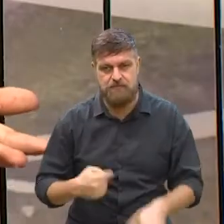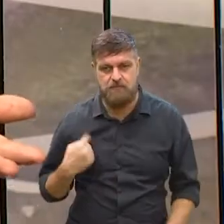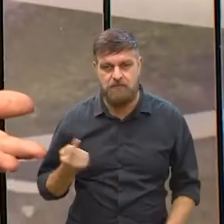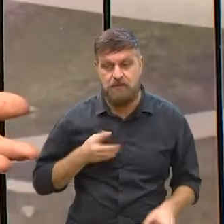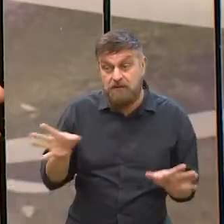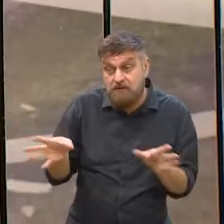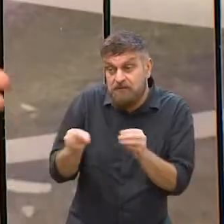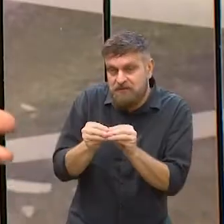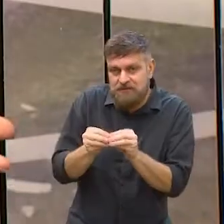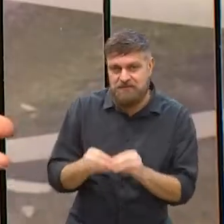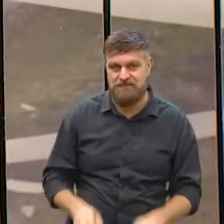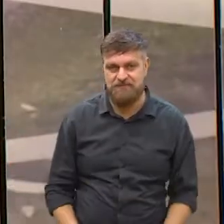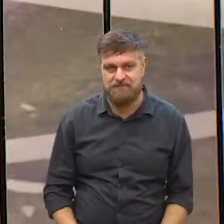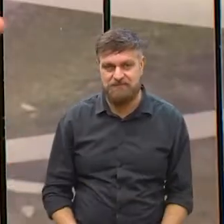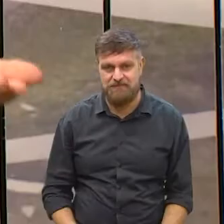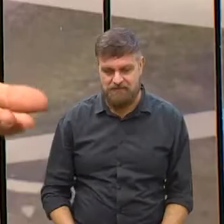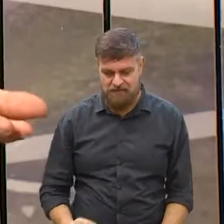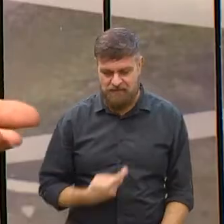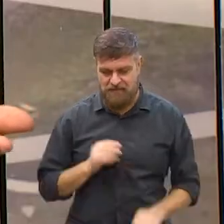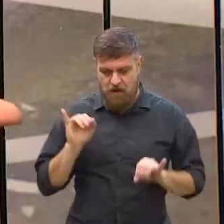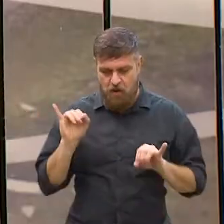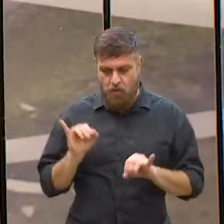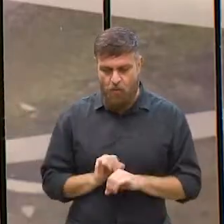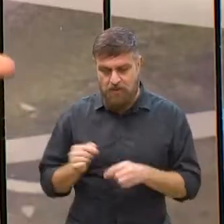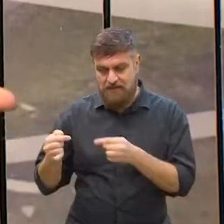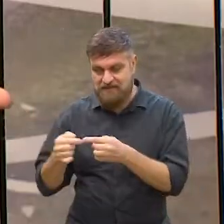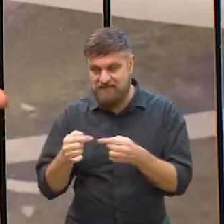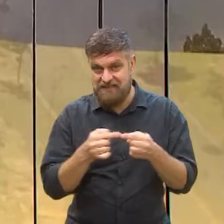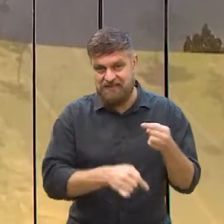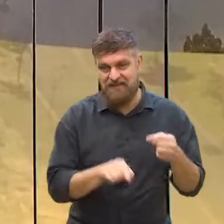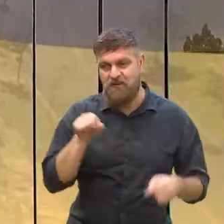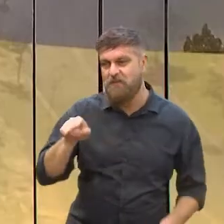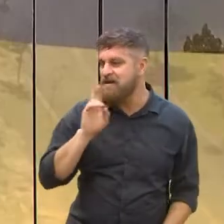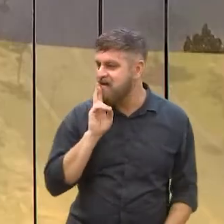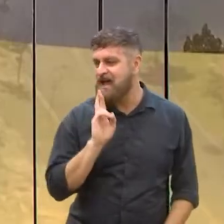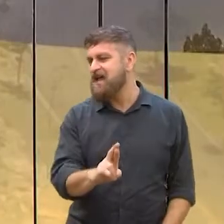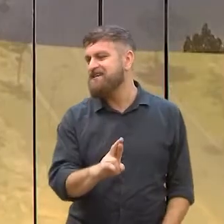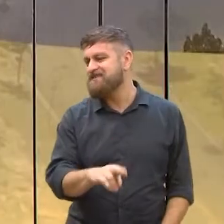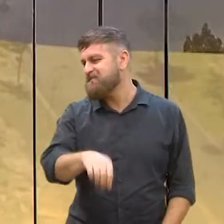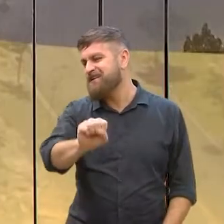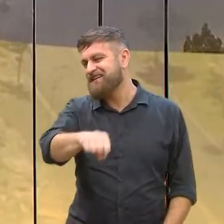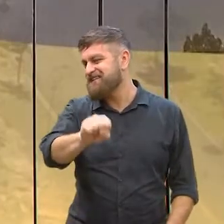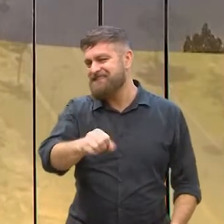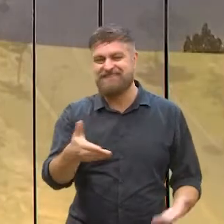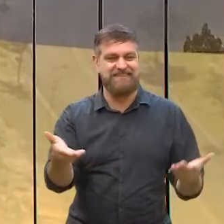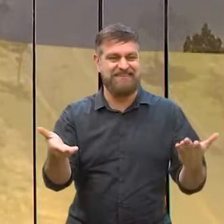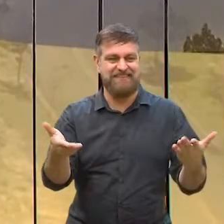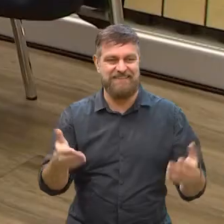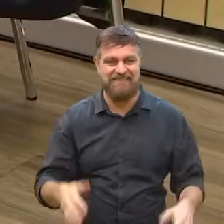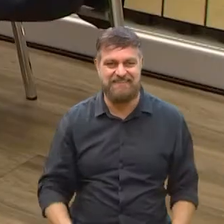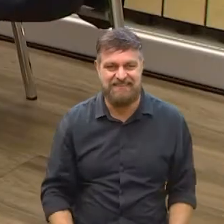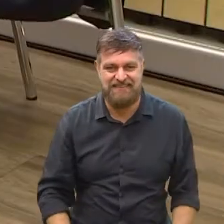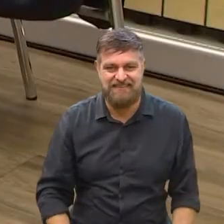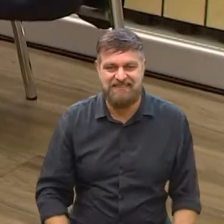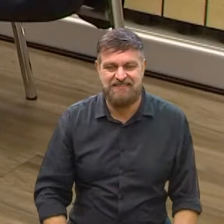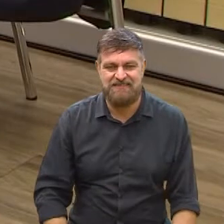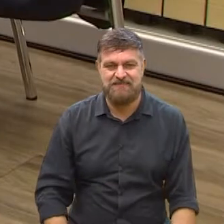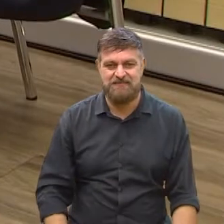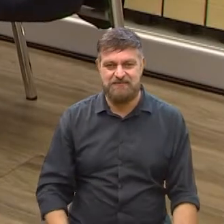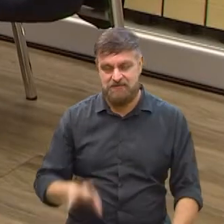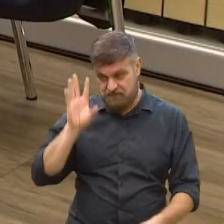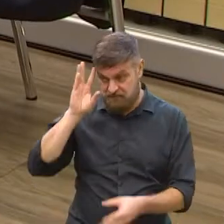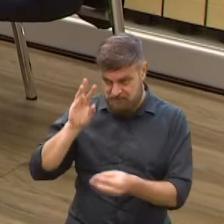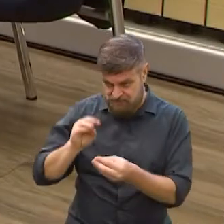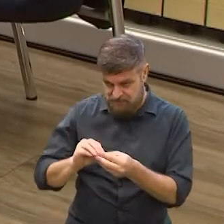aqui, bariátrica, sim ou não? Ele já deu aqui as ferramentas para você escolher o sim ou não. Doutor, eu encerro esse